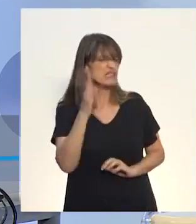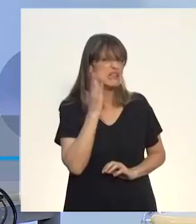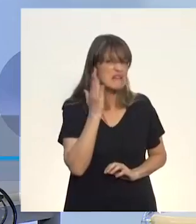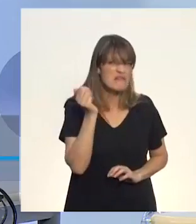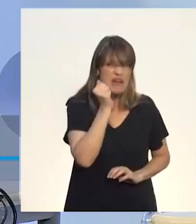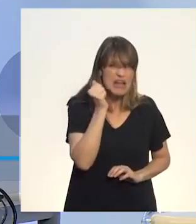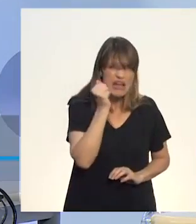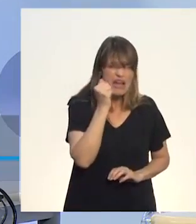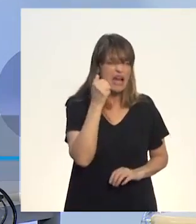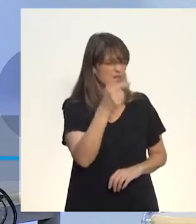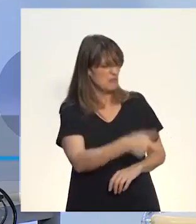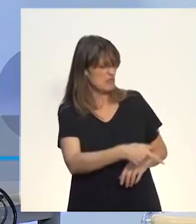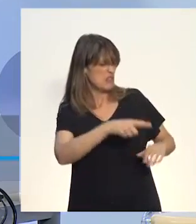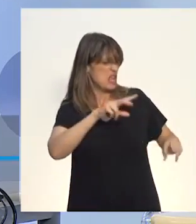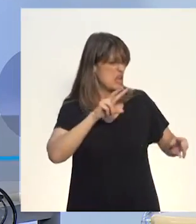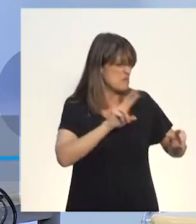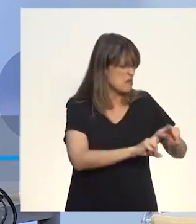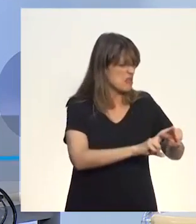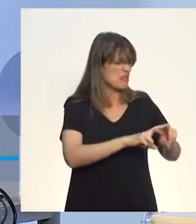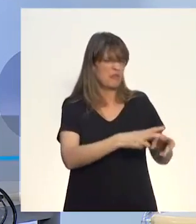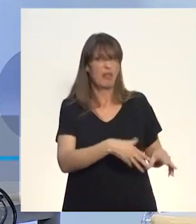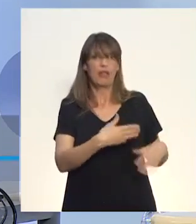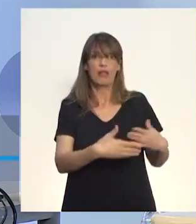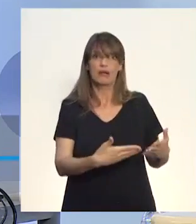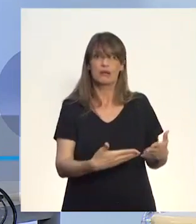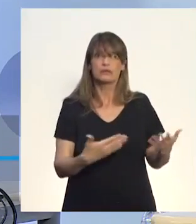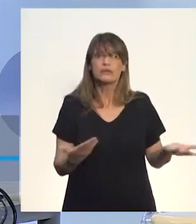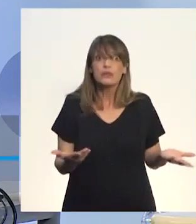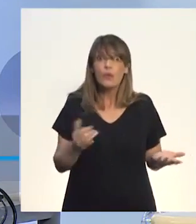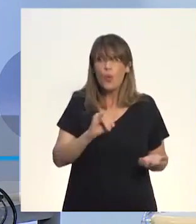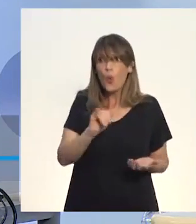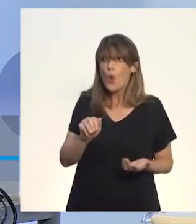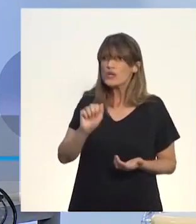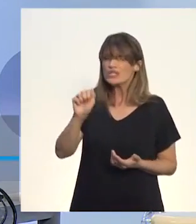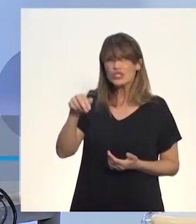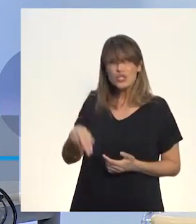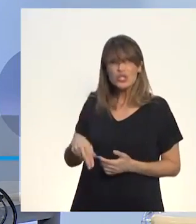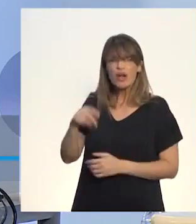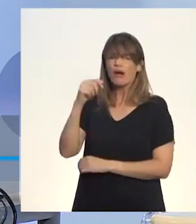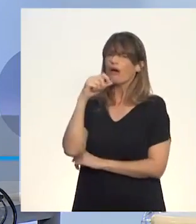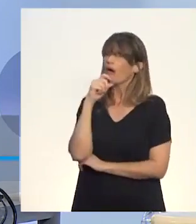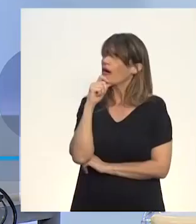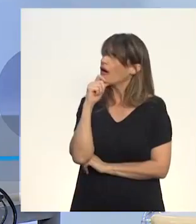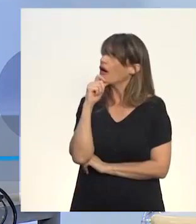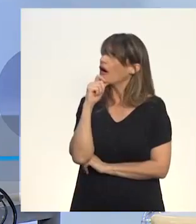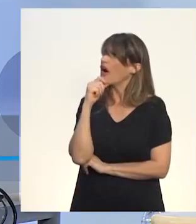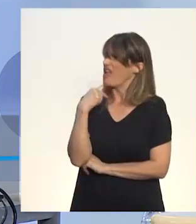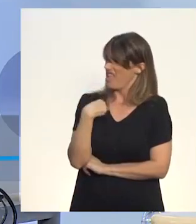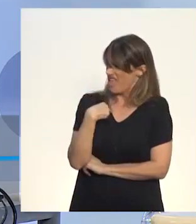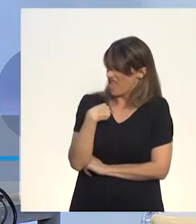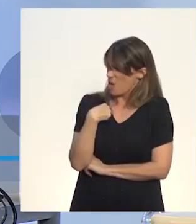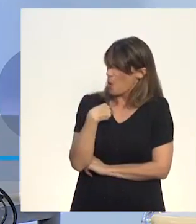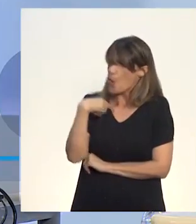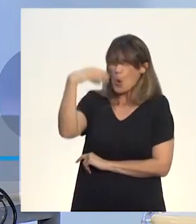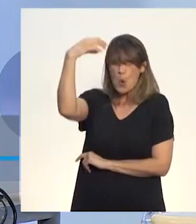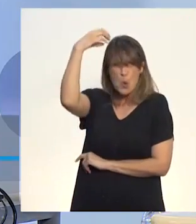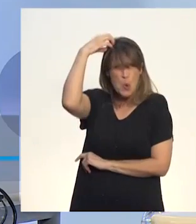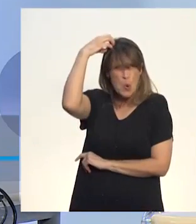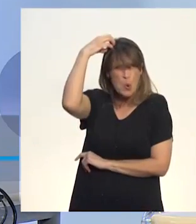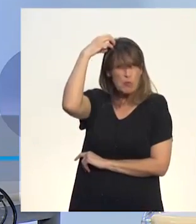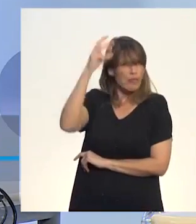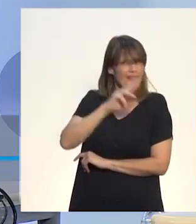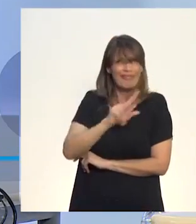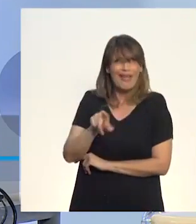né? O fato é que, quando Jean Valjean se dá conta de que ele não é o maior culpado nessa história toda,